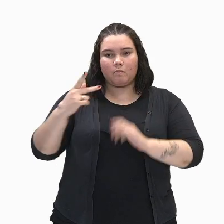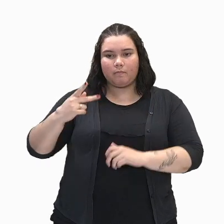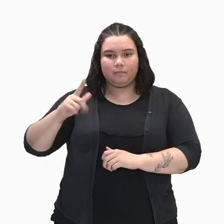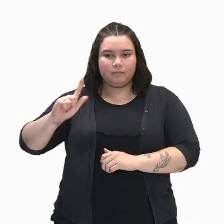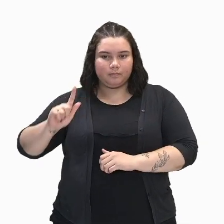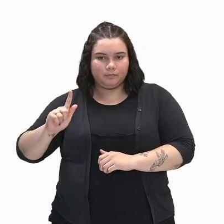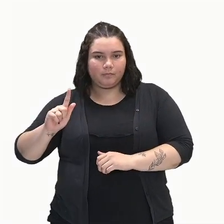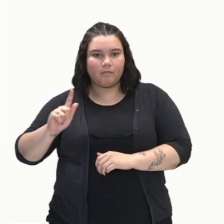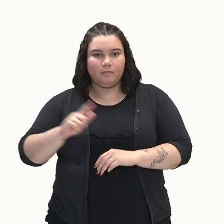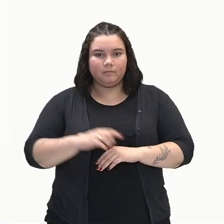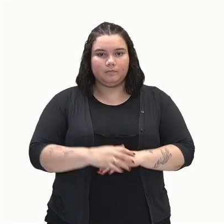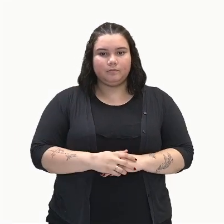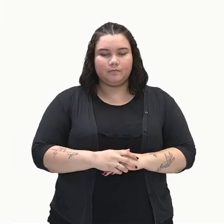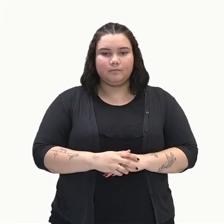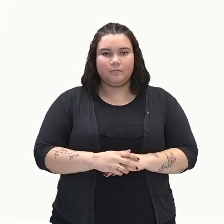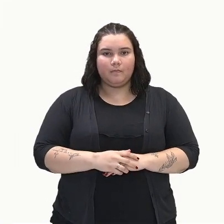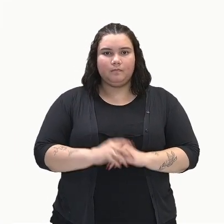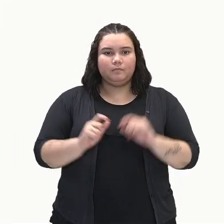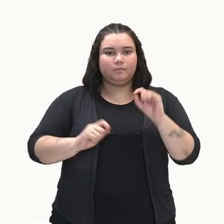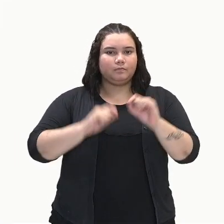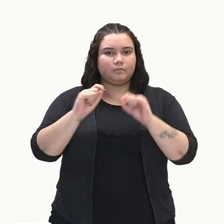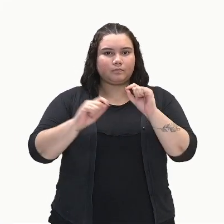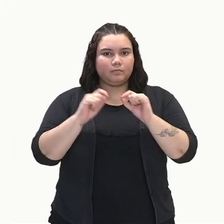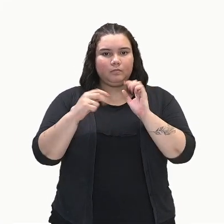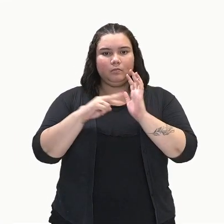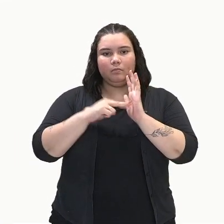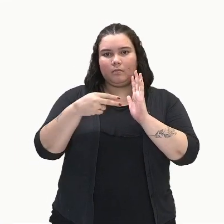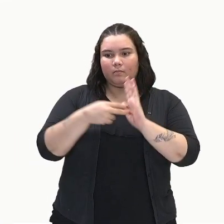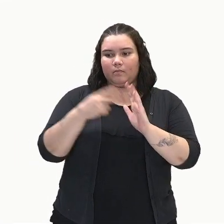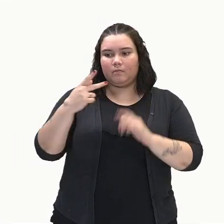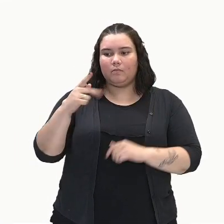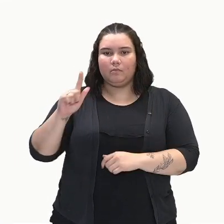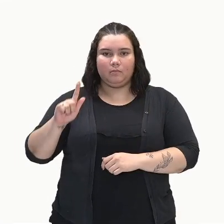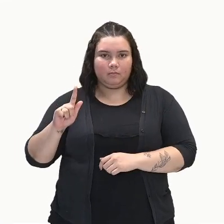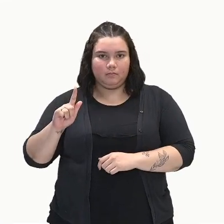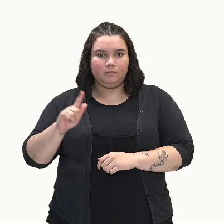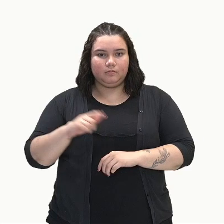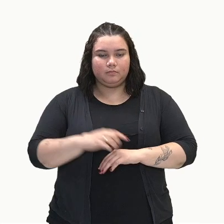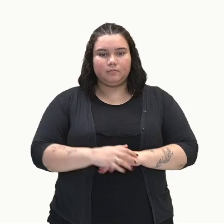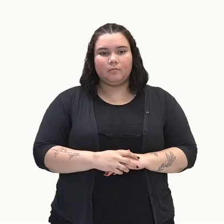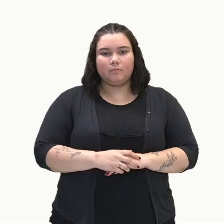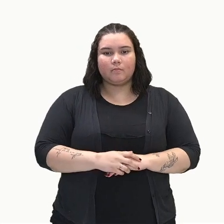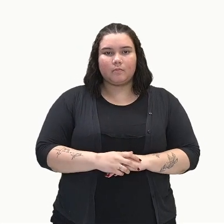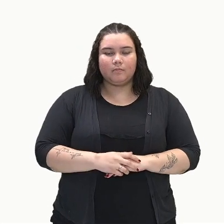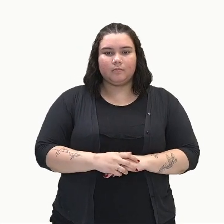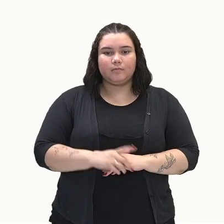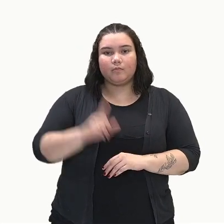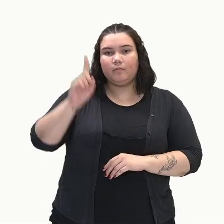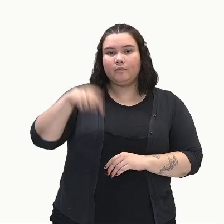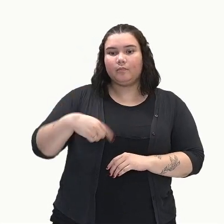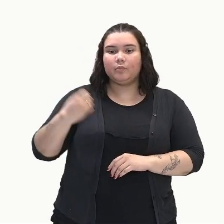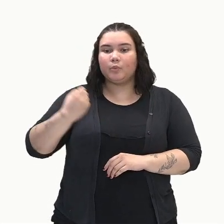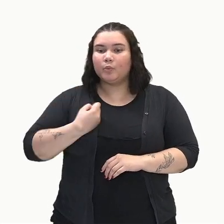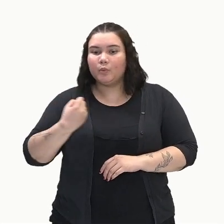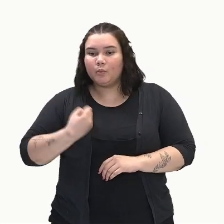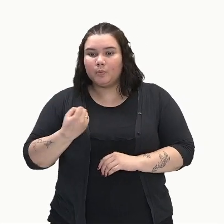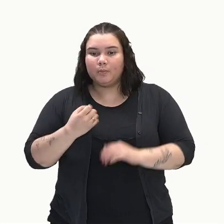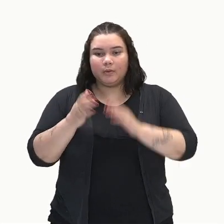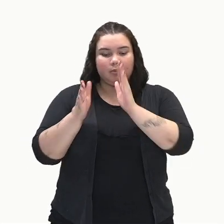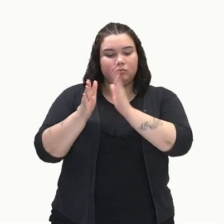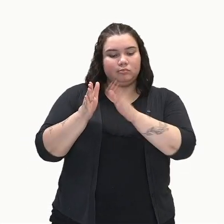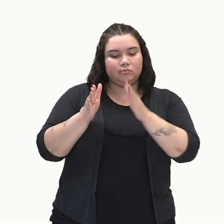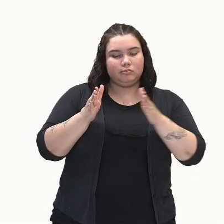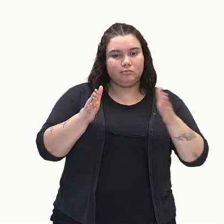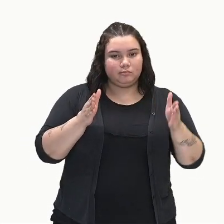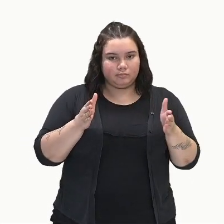geométrica. Então, o que é uma progressão geométrica, né? O que é uma PG? É uma sequência de números